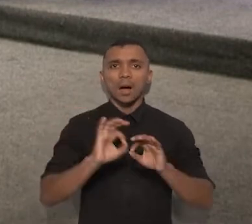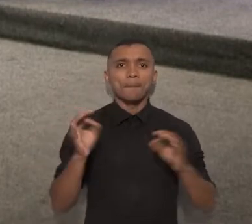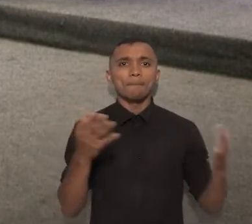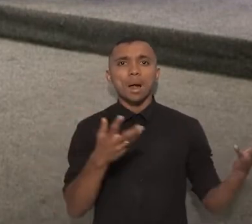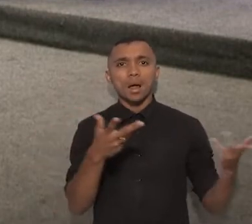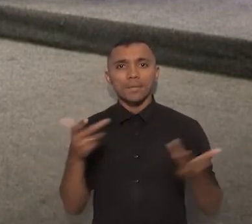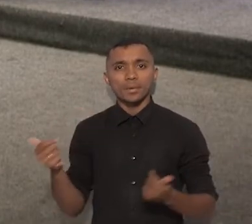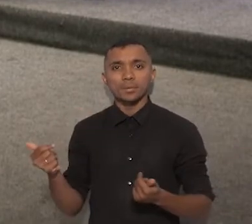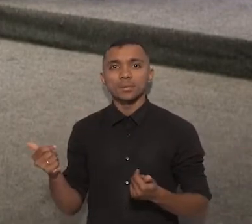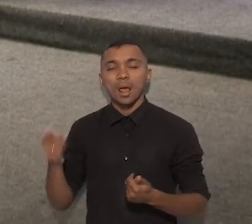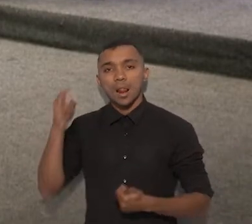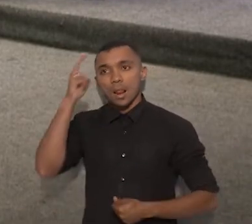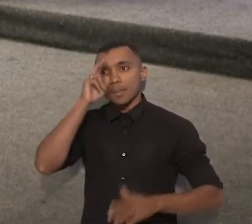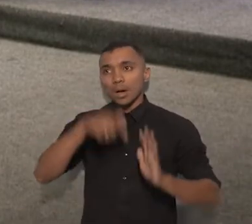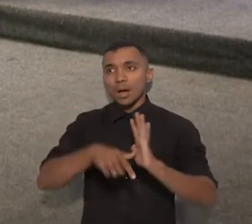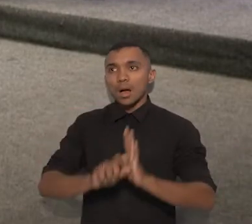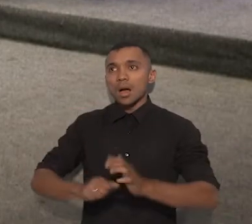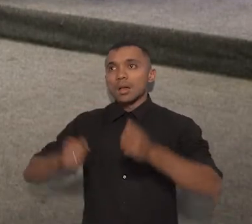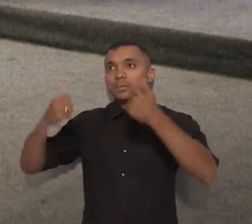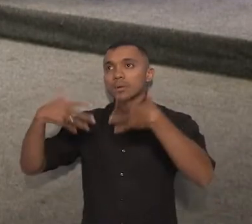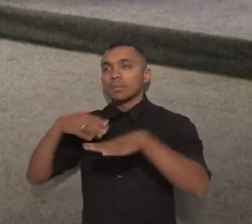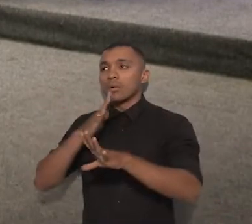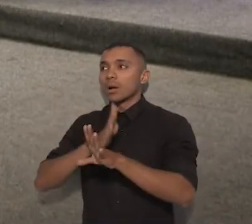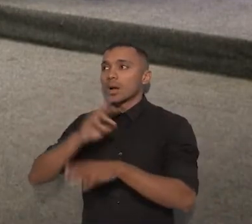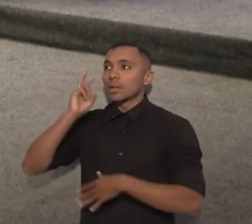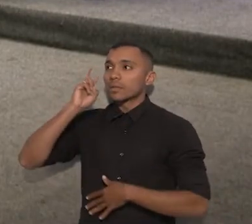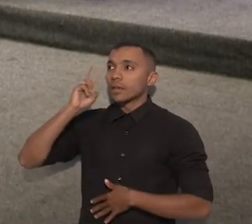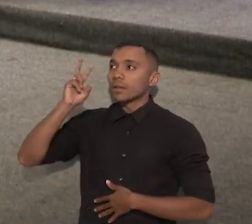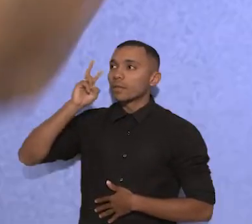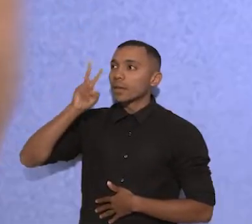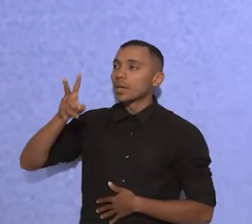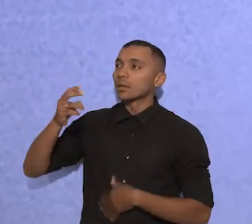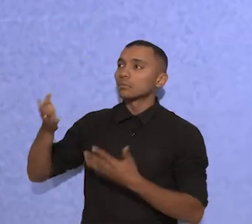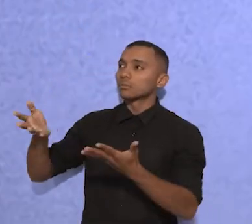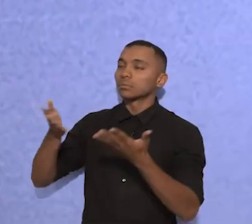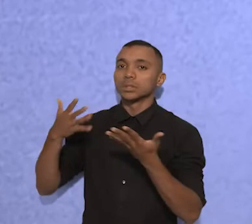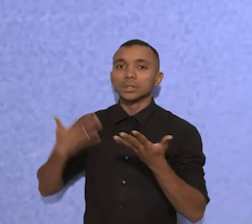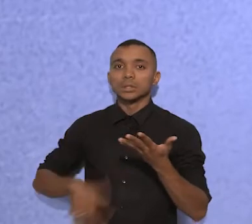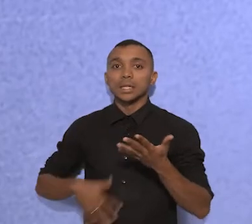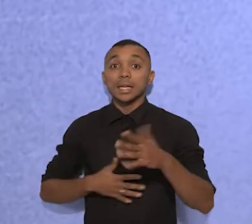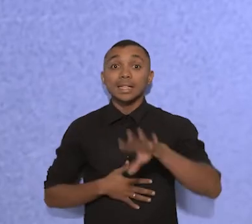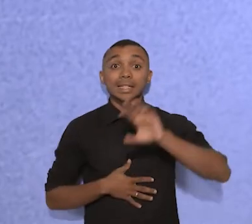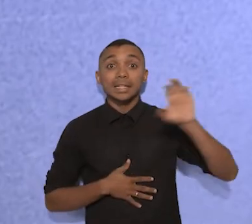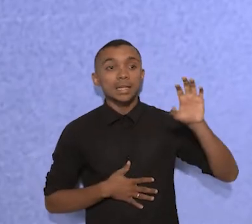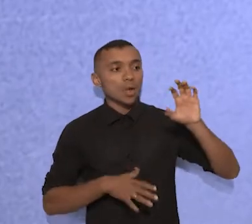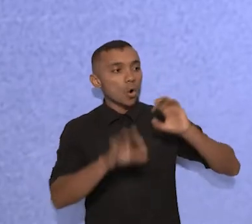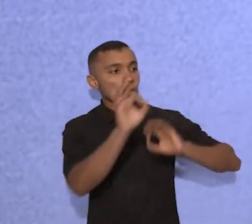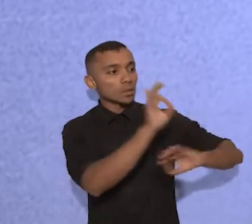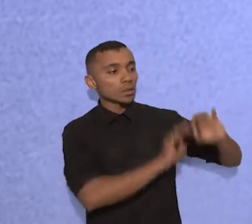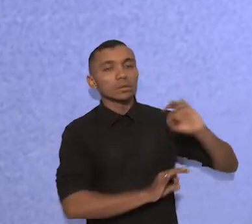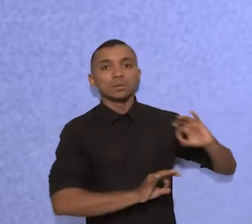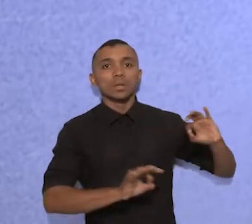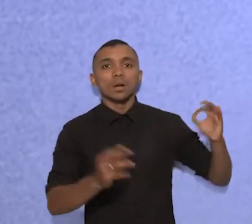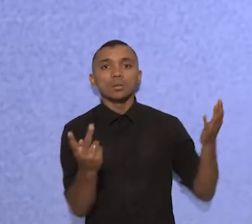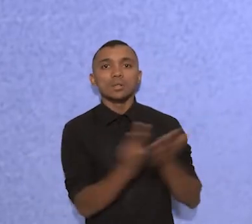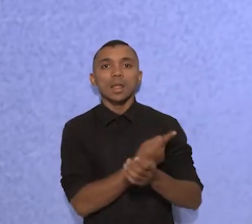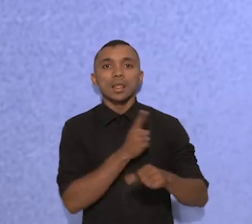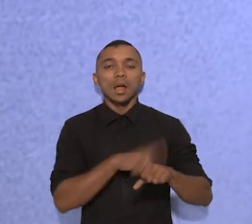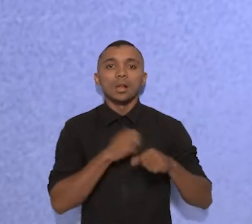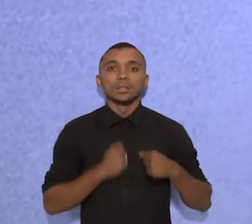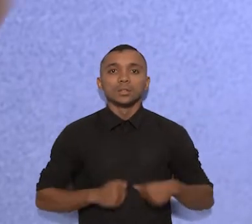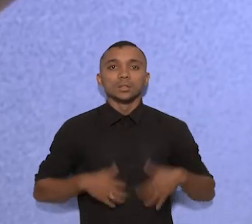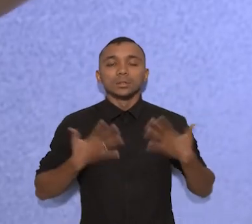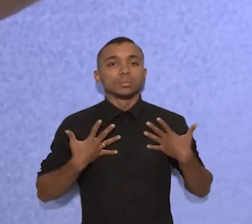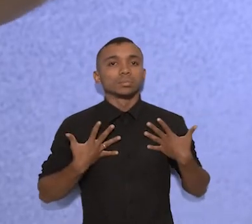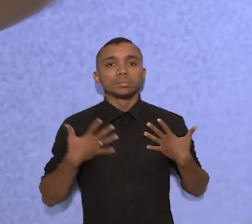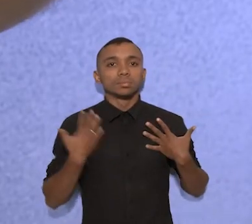diferenciado. Porque, como o PC disse, muitas vezes você viu o Pikachu lá na ponta esquerda, armando a jogada, e de repente. Você procurava,